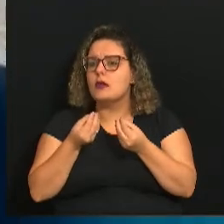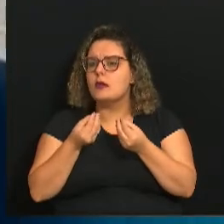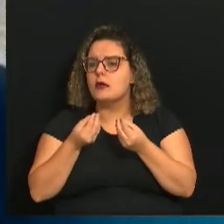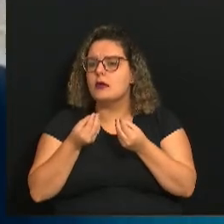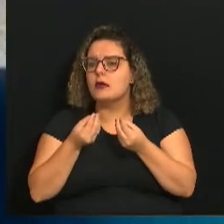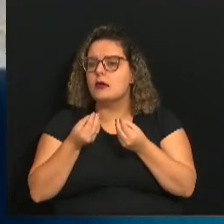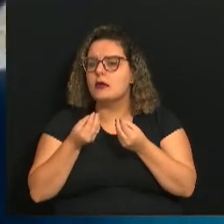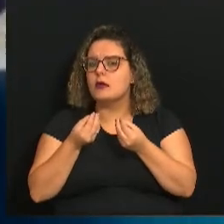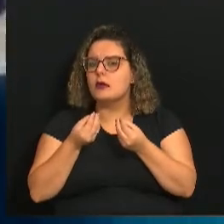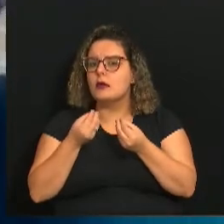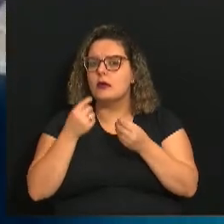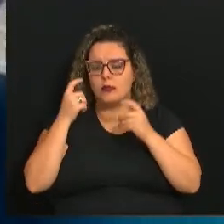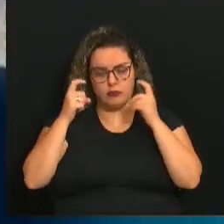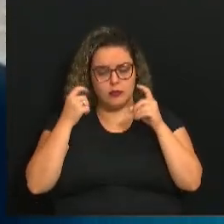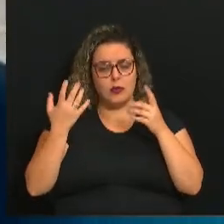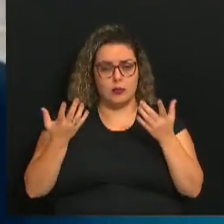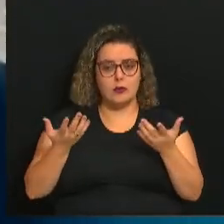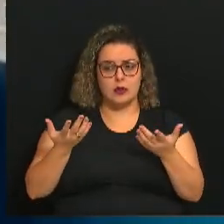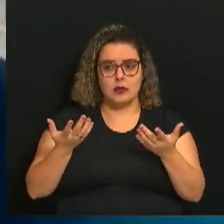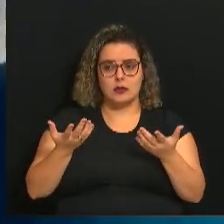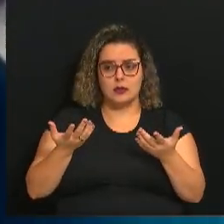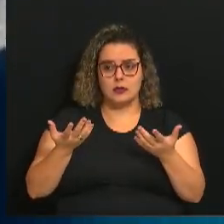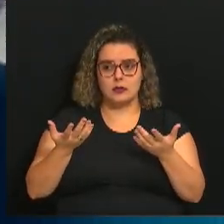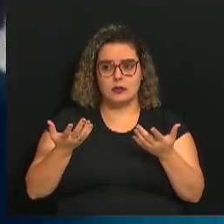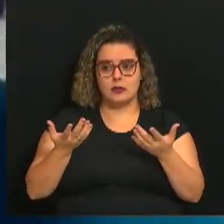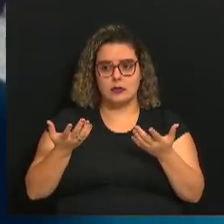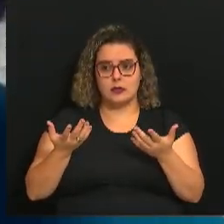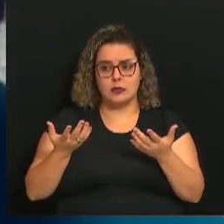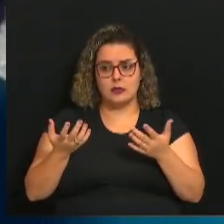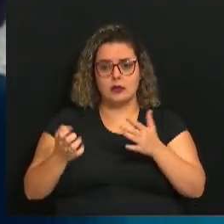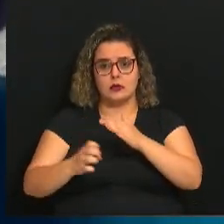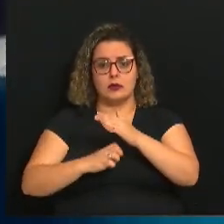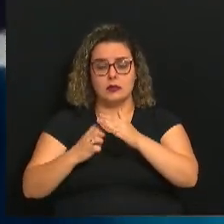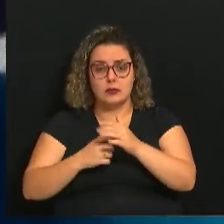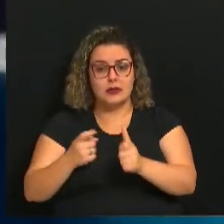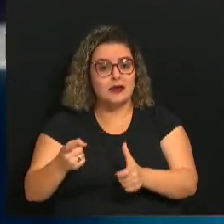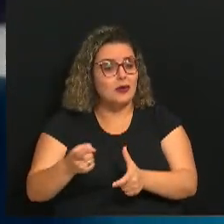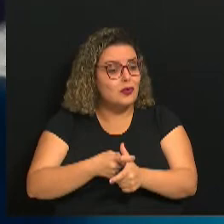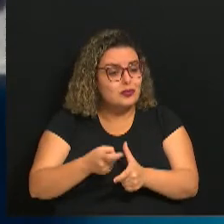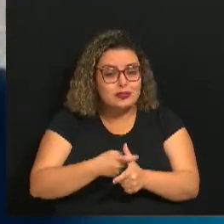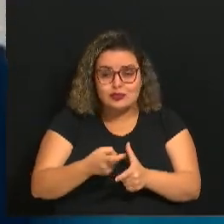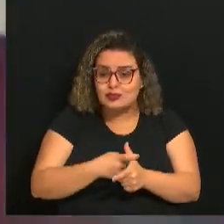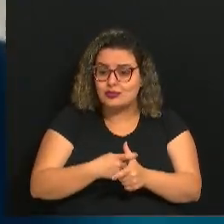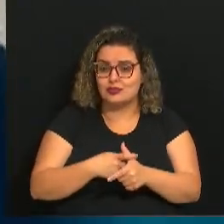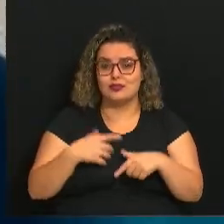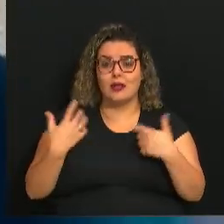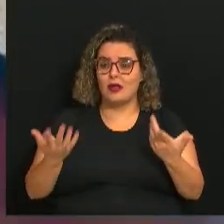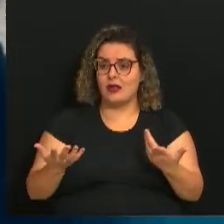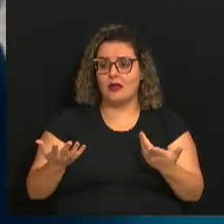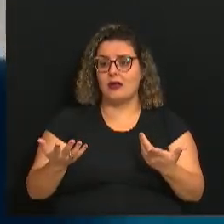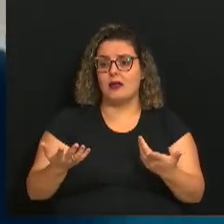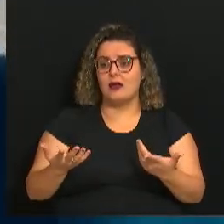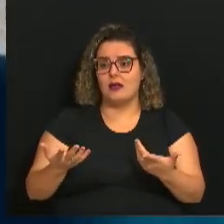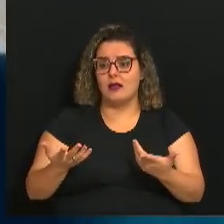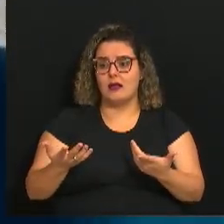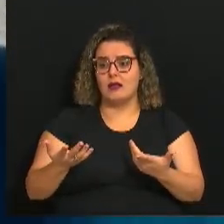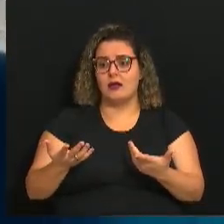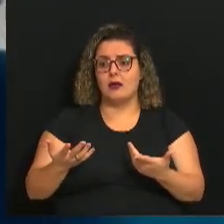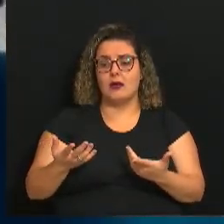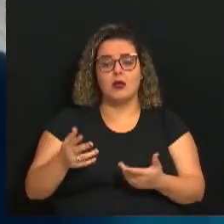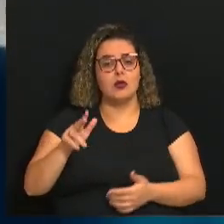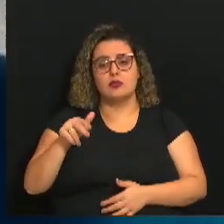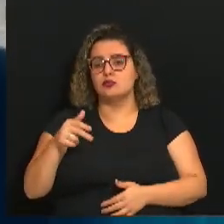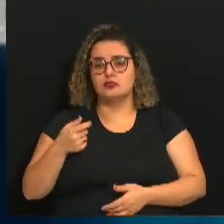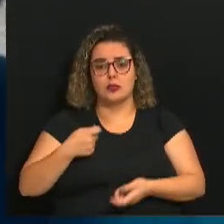é preocupante, né? Então, essa empresa deve estar devendo muito. Como é que se dá isso? Eu, né, nunca administrei